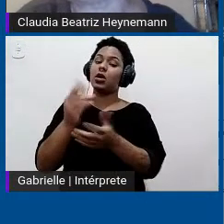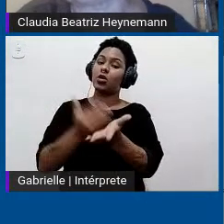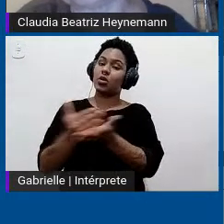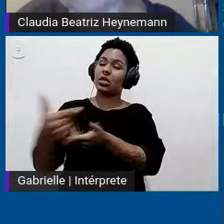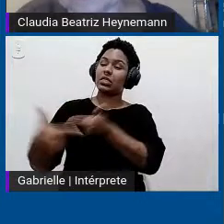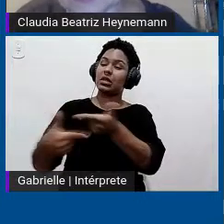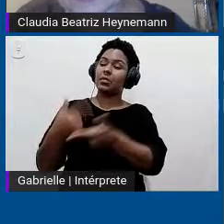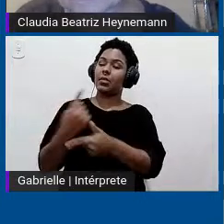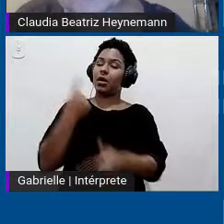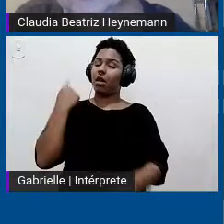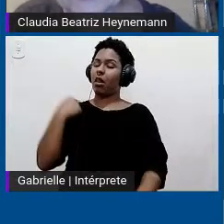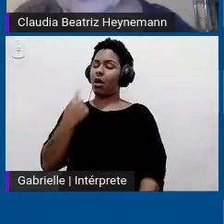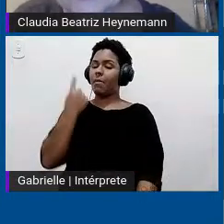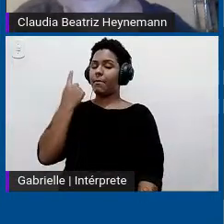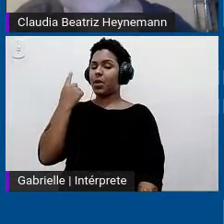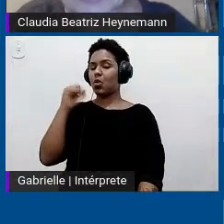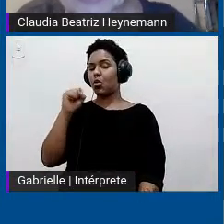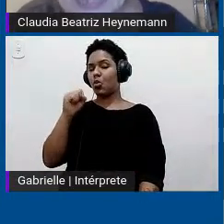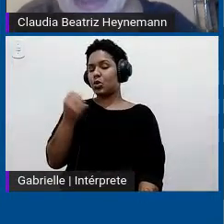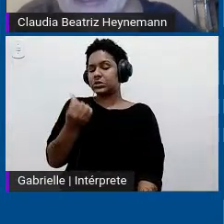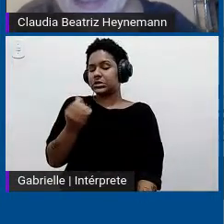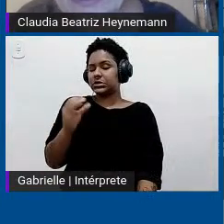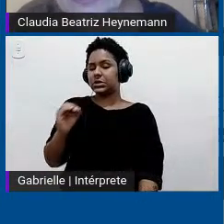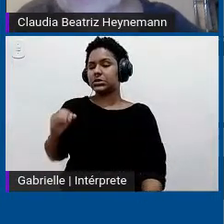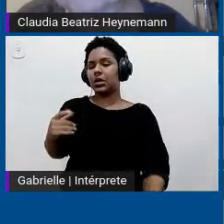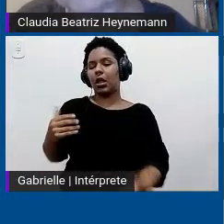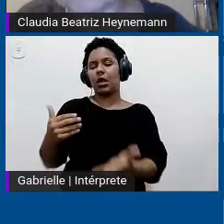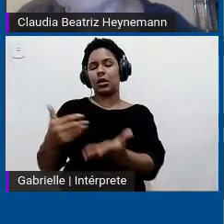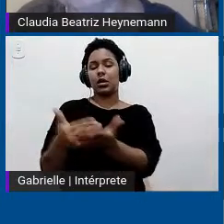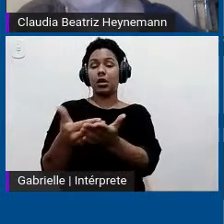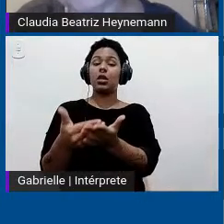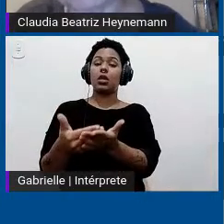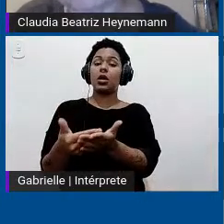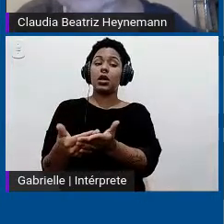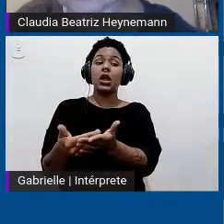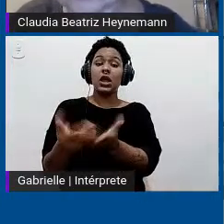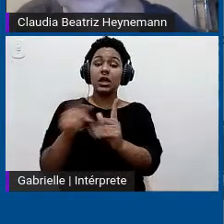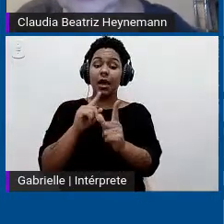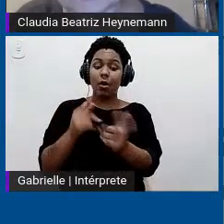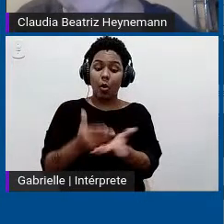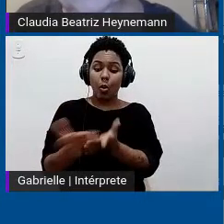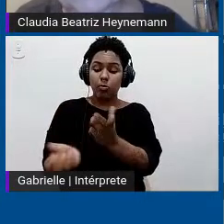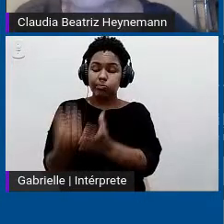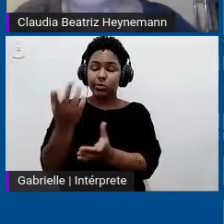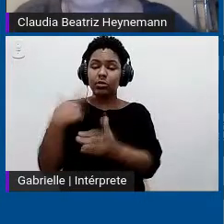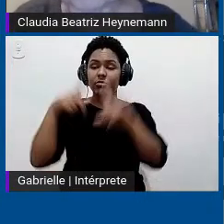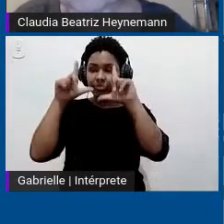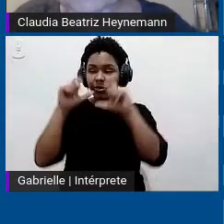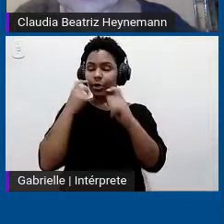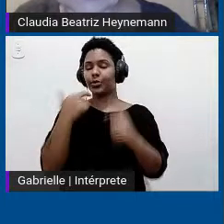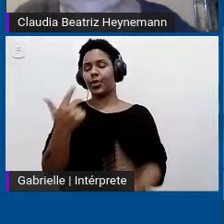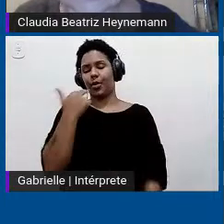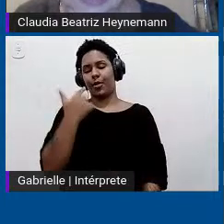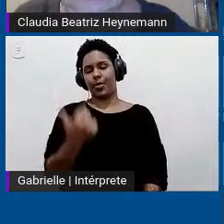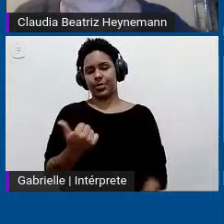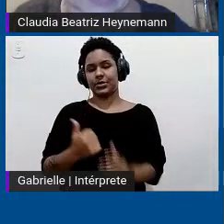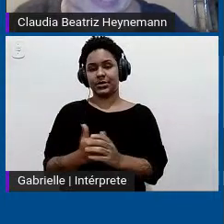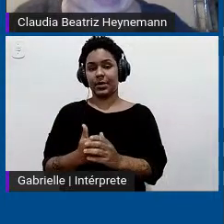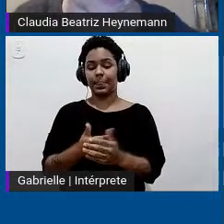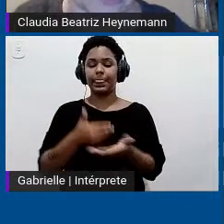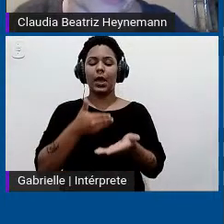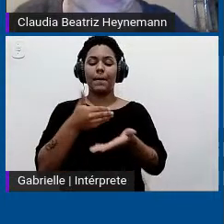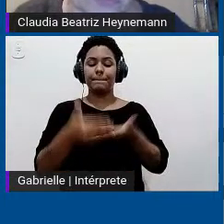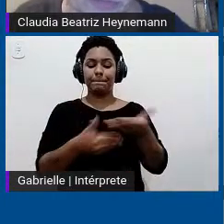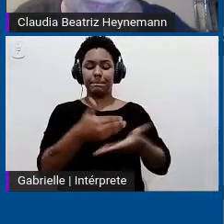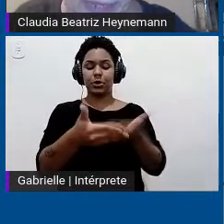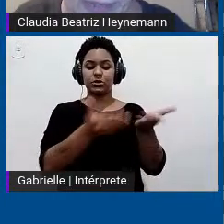de 1860 e que levaria à realização da ambicionada fotografia colorida. Já o processo iniciado na